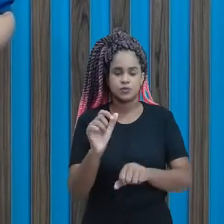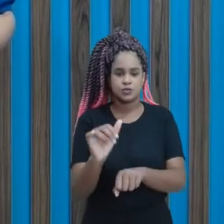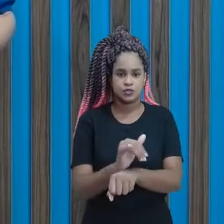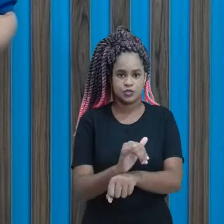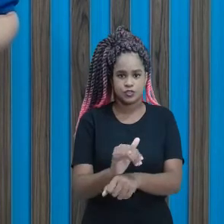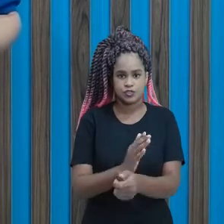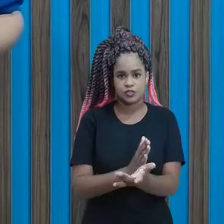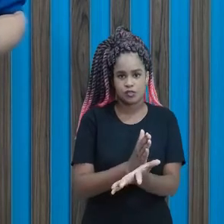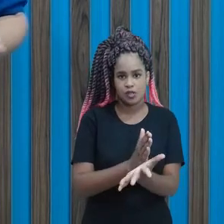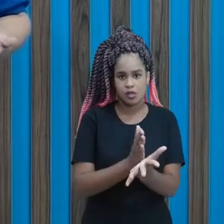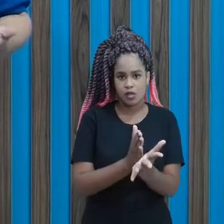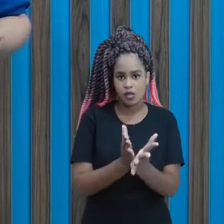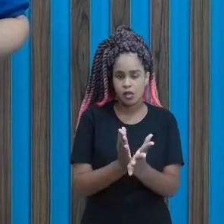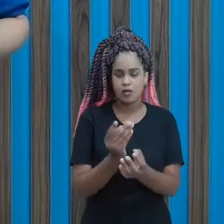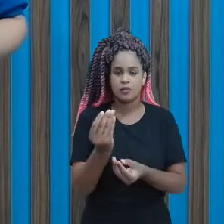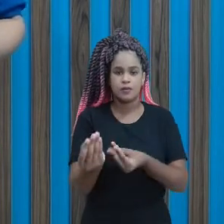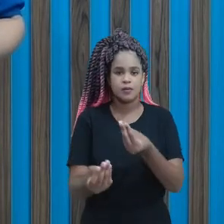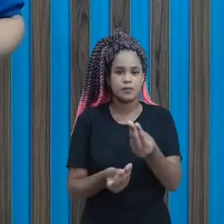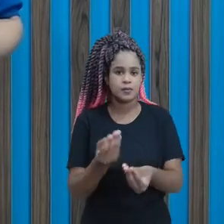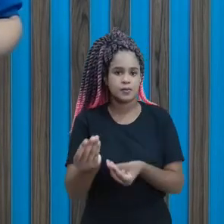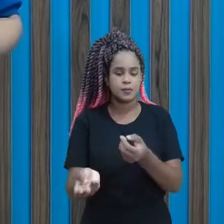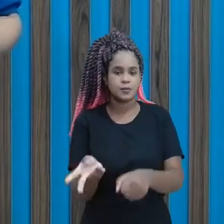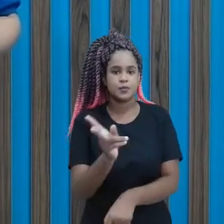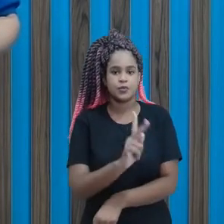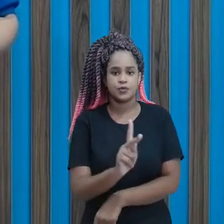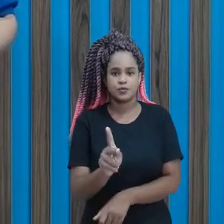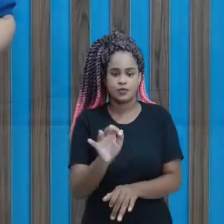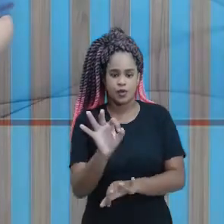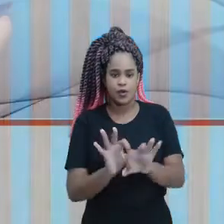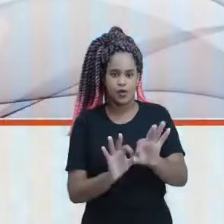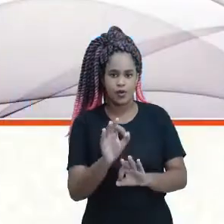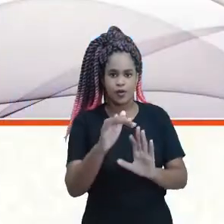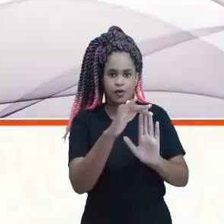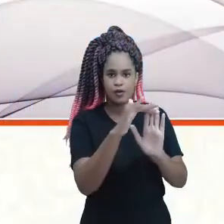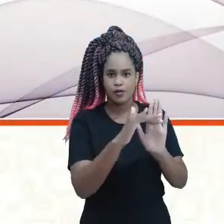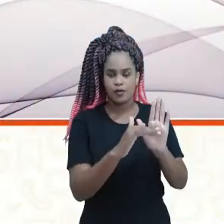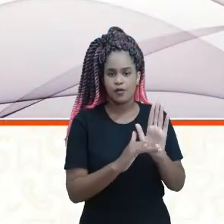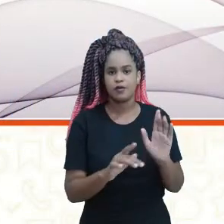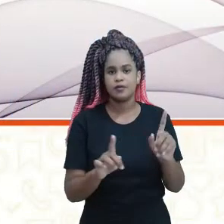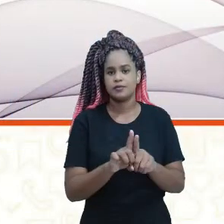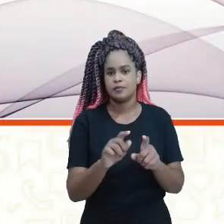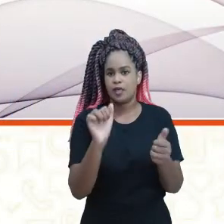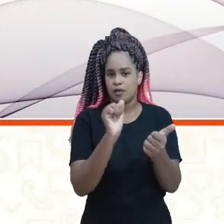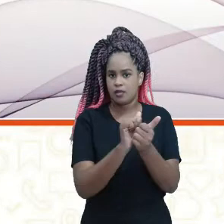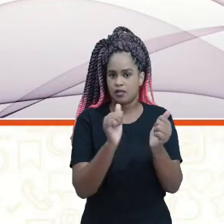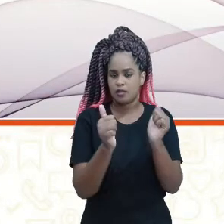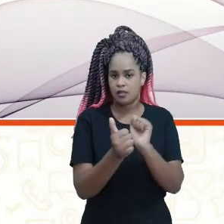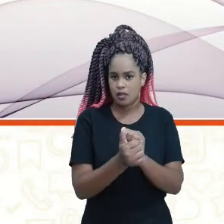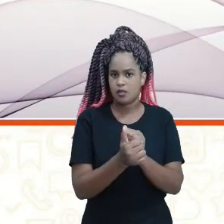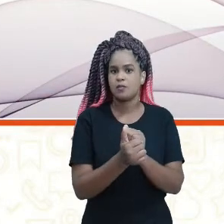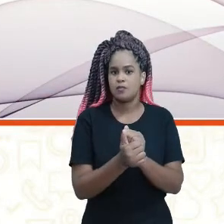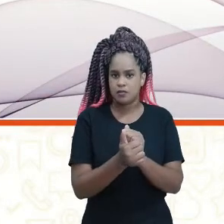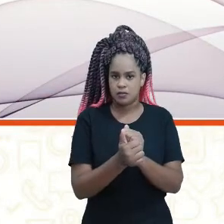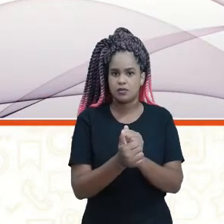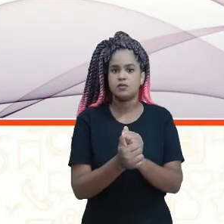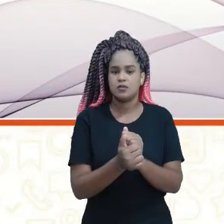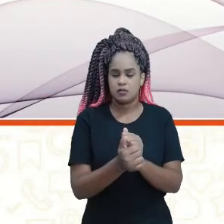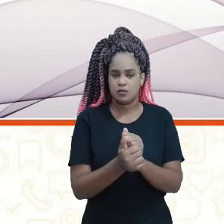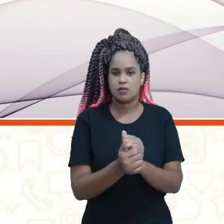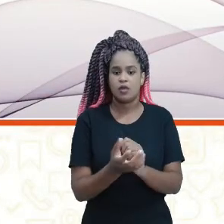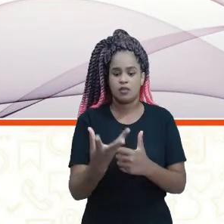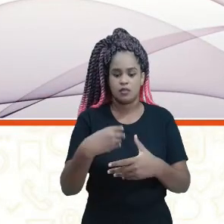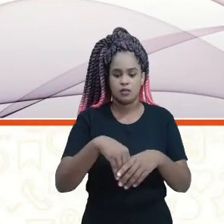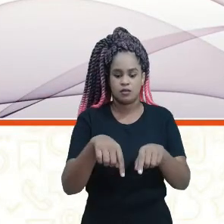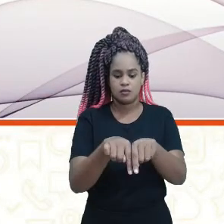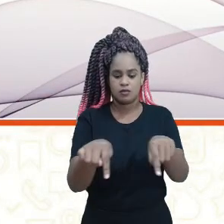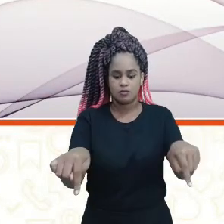estratégias, não é? De como o professor planejar essa estratégia e adaptar essas estratégias para a sala de aula, para